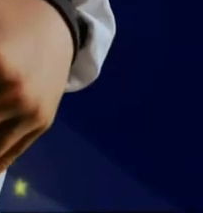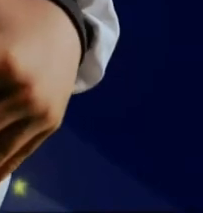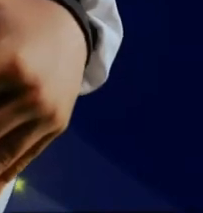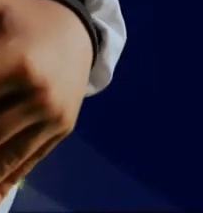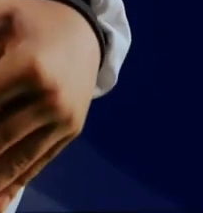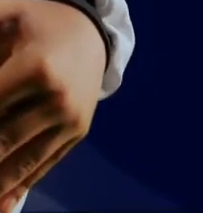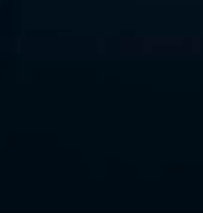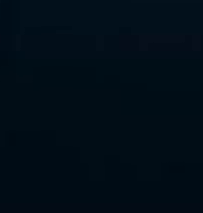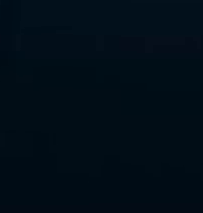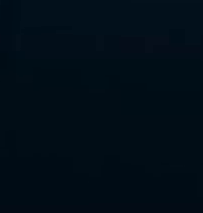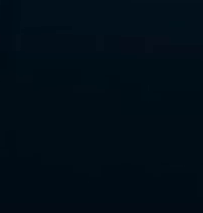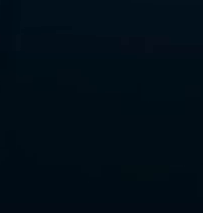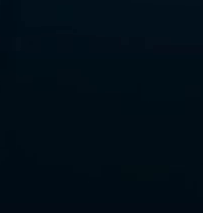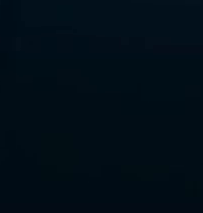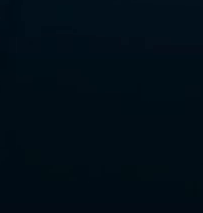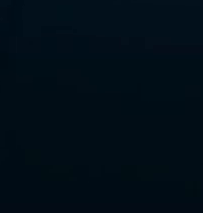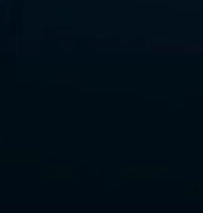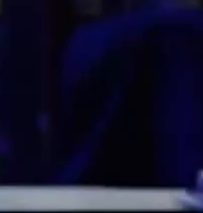páginas